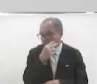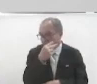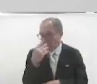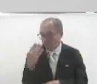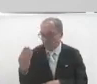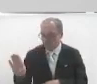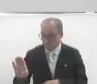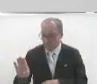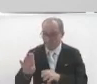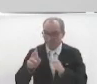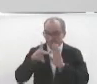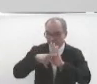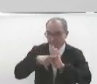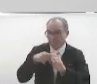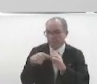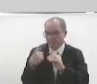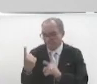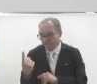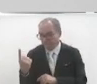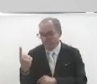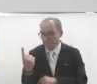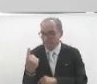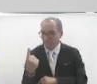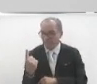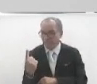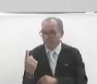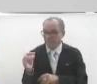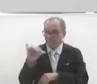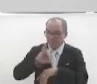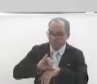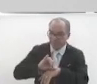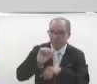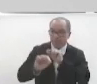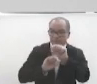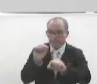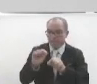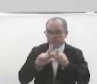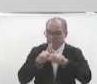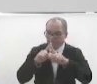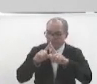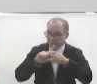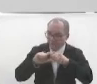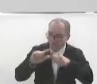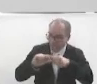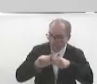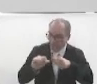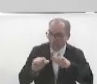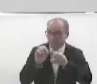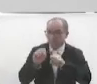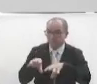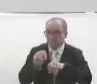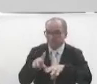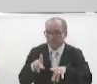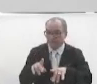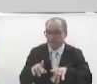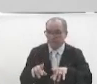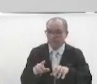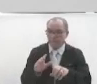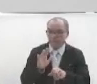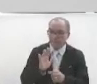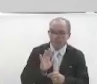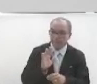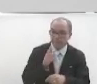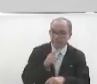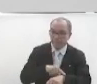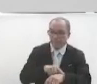b e também sofri é o primeiro Para efeito de progressão prevista neste artigo somente serão consideradas as qualificações com carga